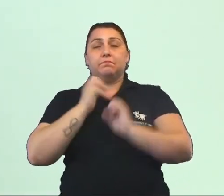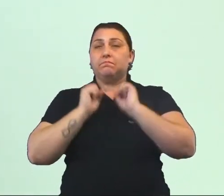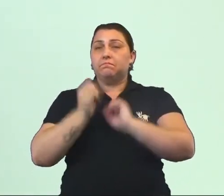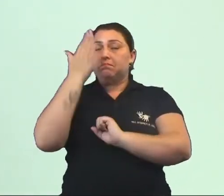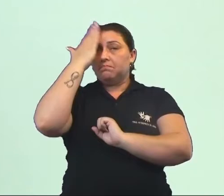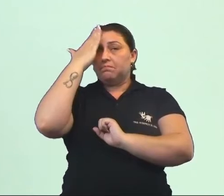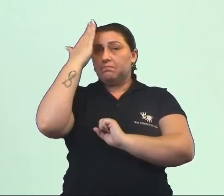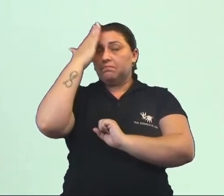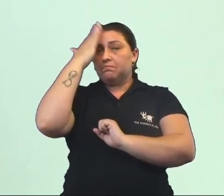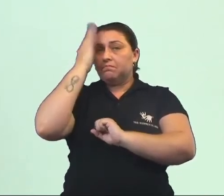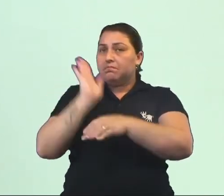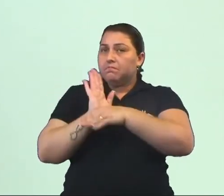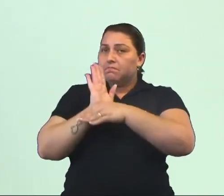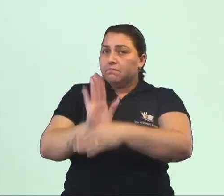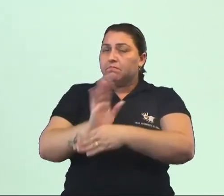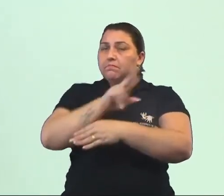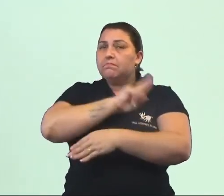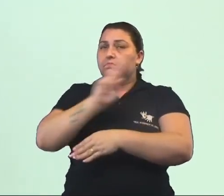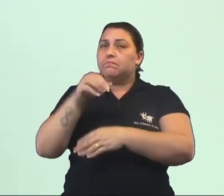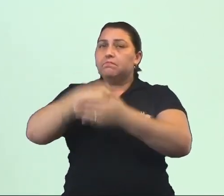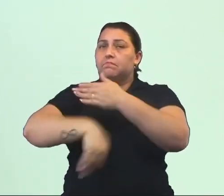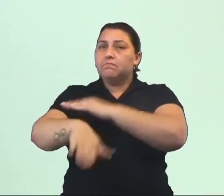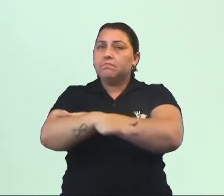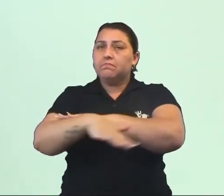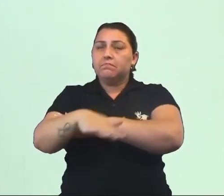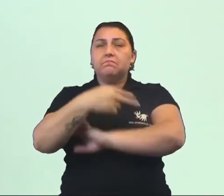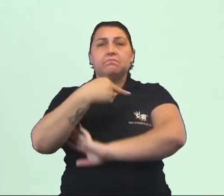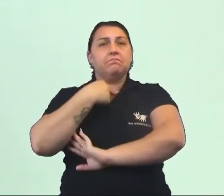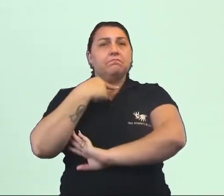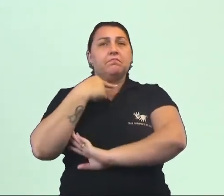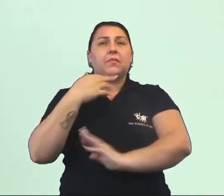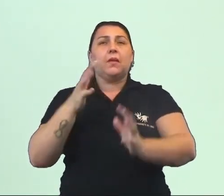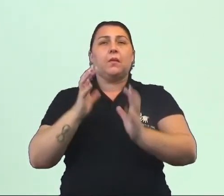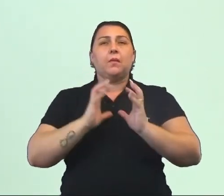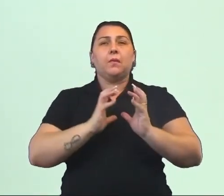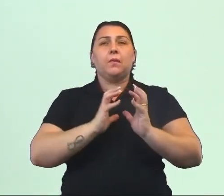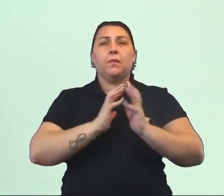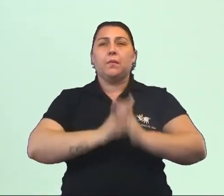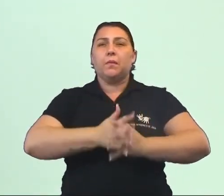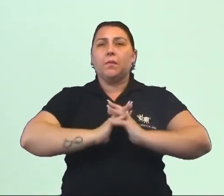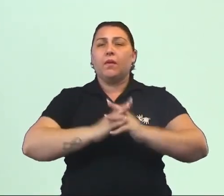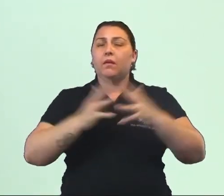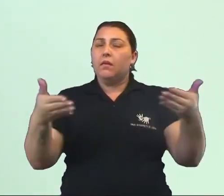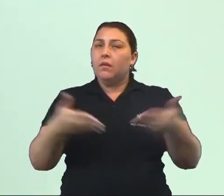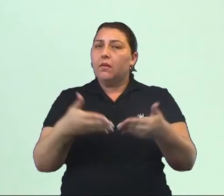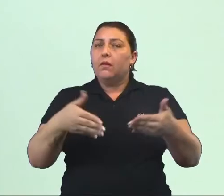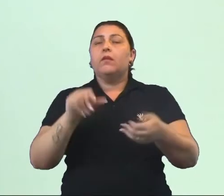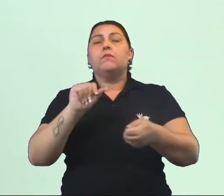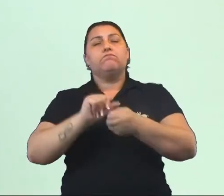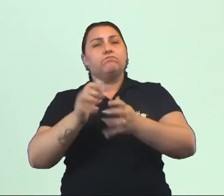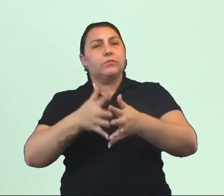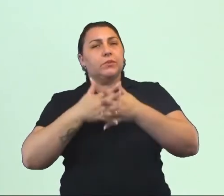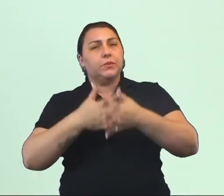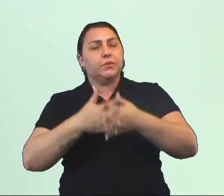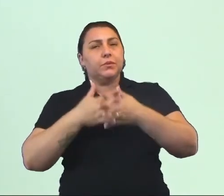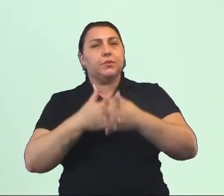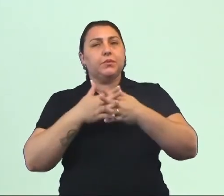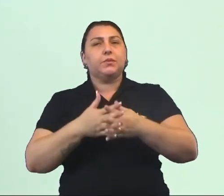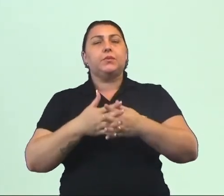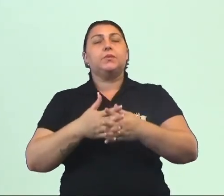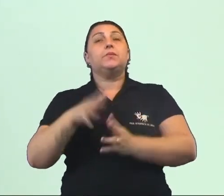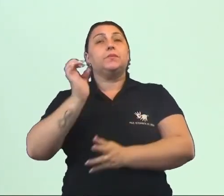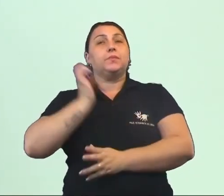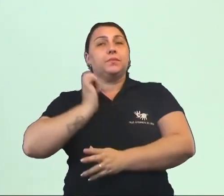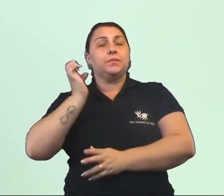possa entender a contribuição da religião na sociedade e a gente não possa fazer confusão. Hoje em dia se faz muita confusão entre